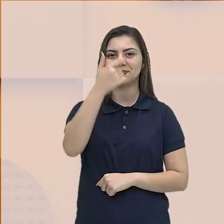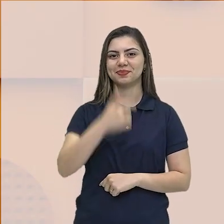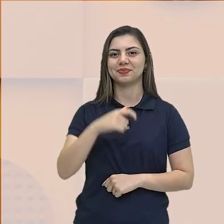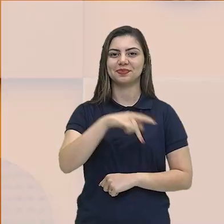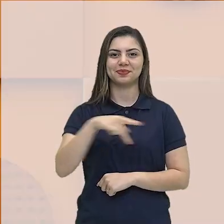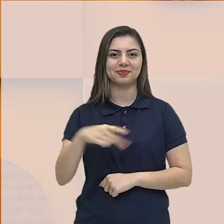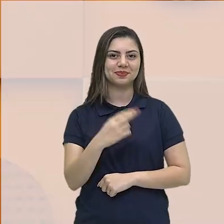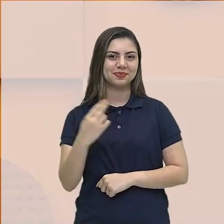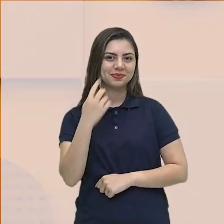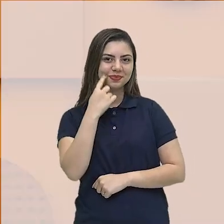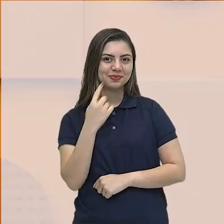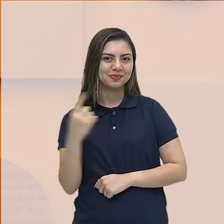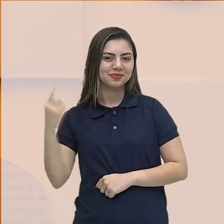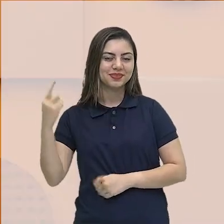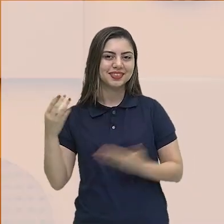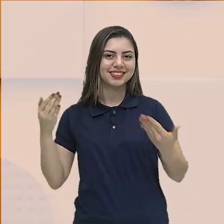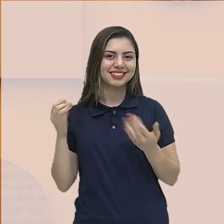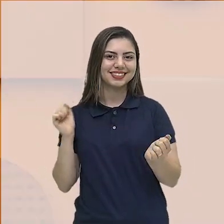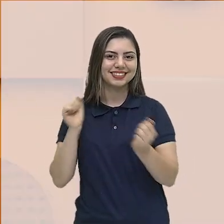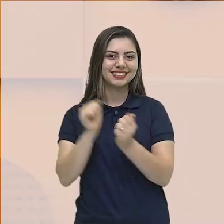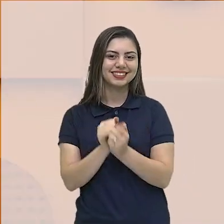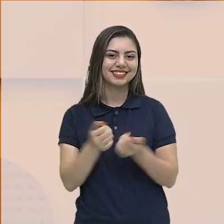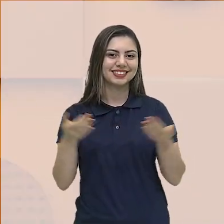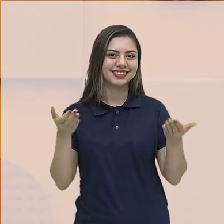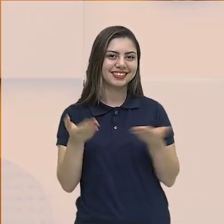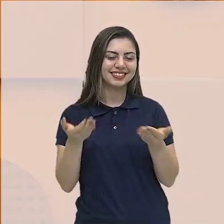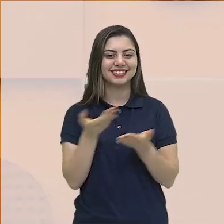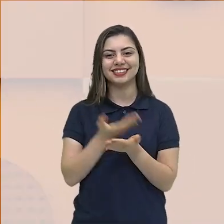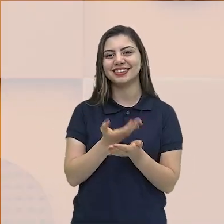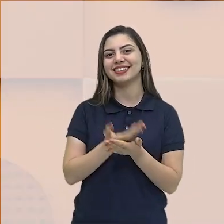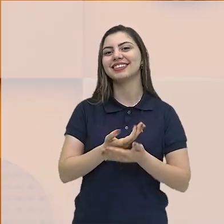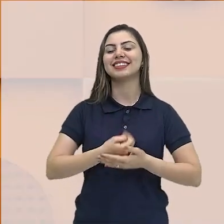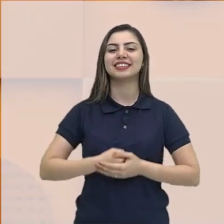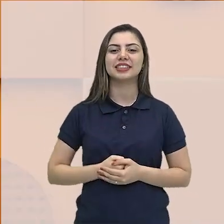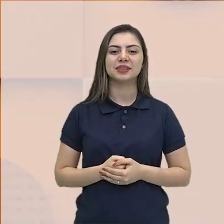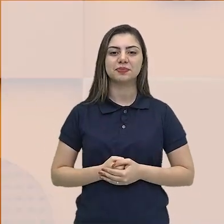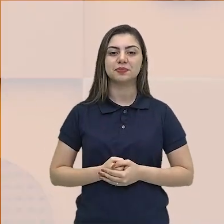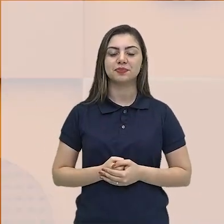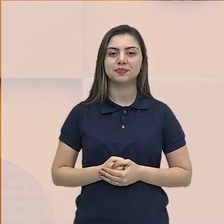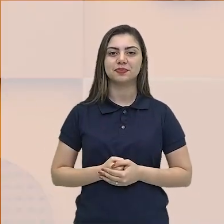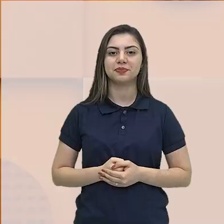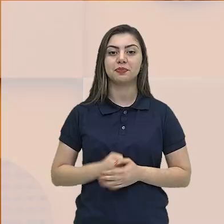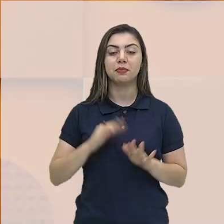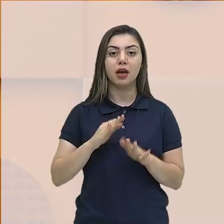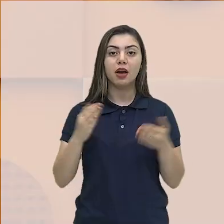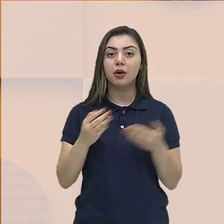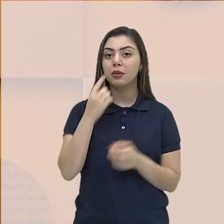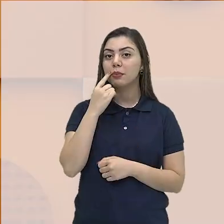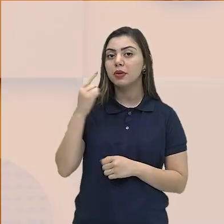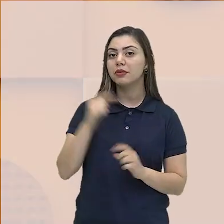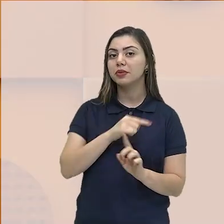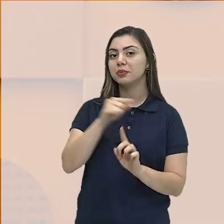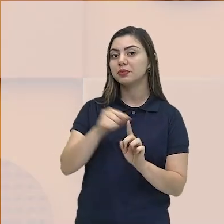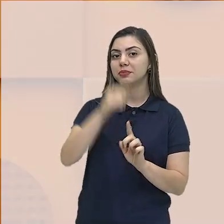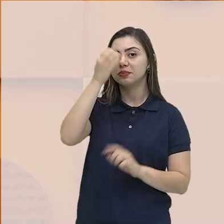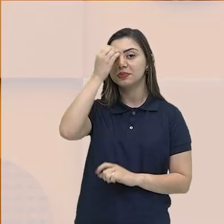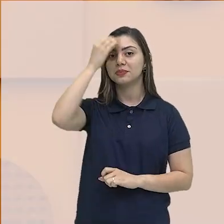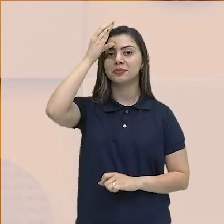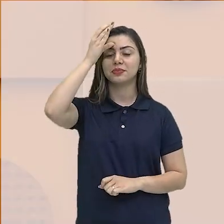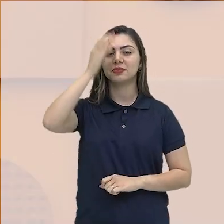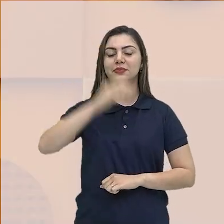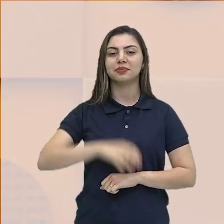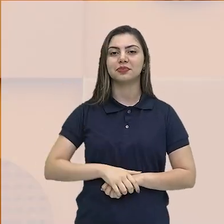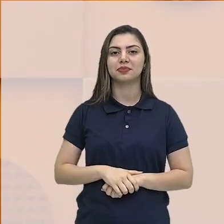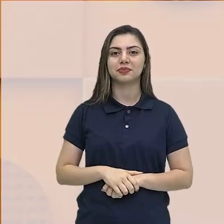a professora Juliana e estarei acompanhando vocês ao longo deste momento. Agora vamos verificar qual o número e o objeto